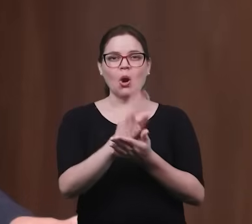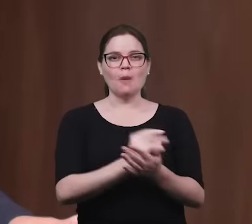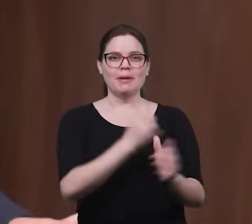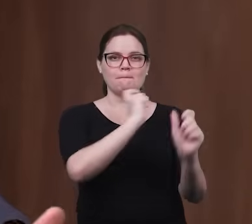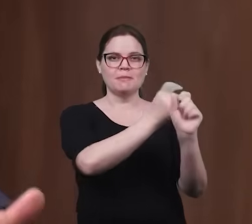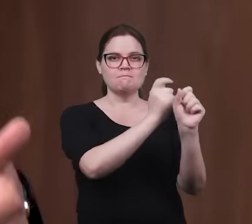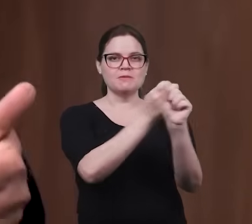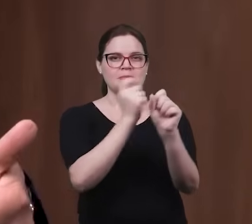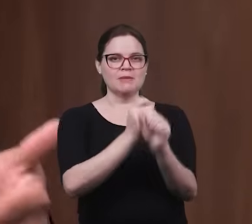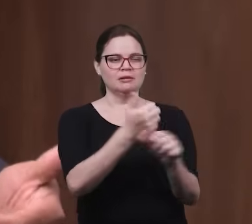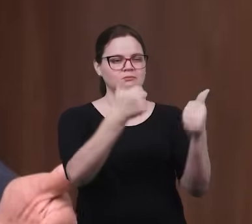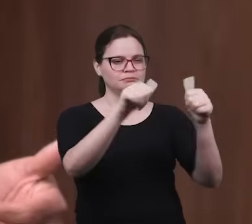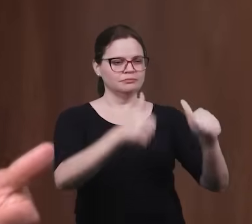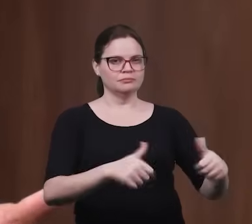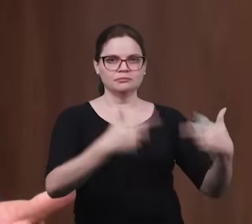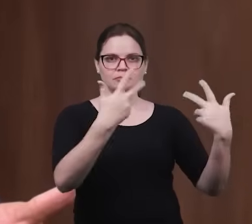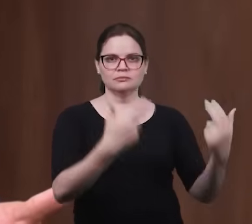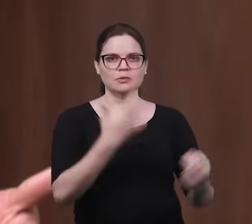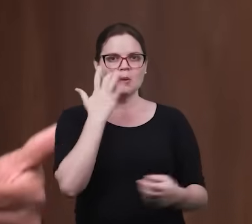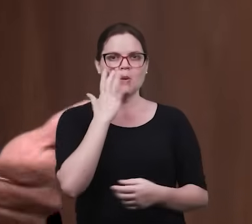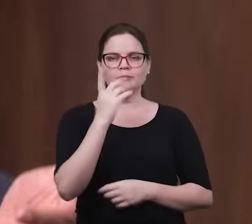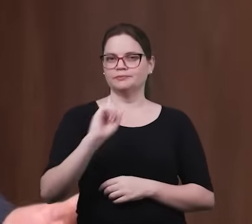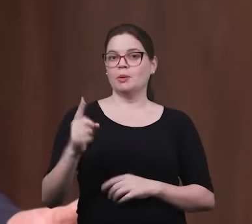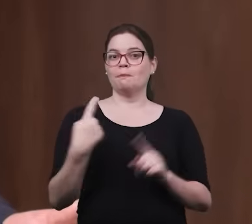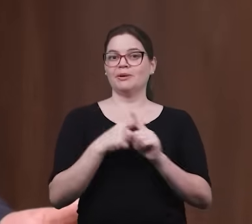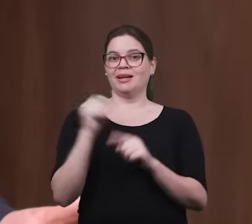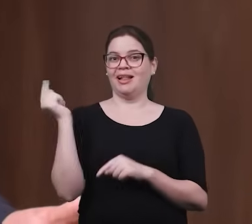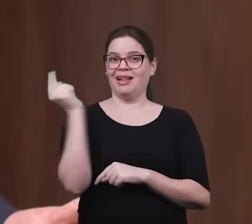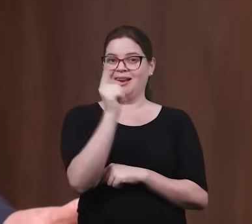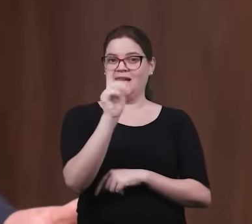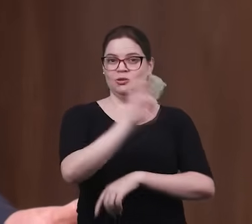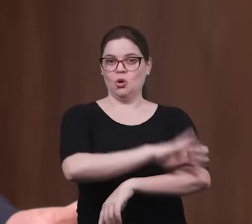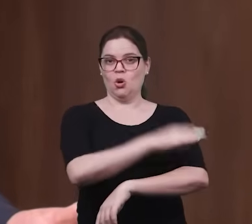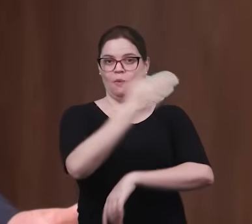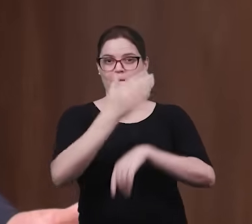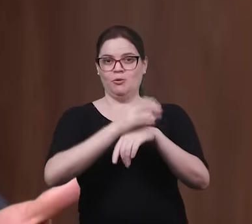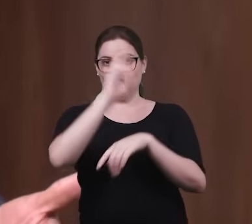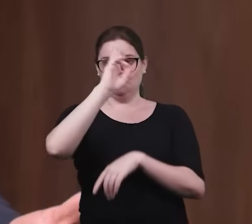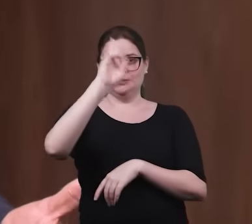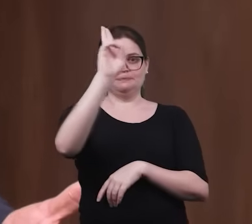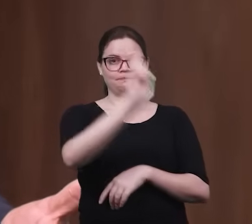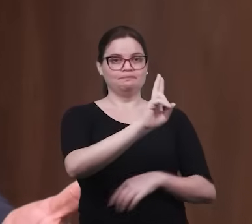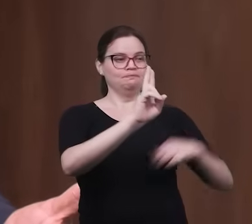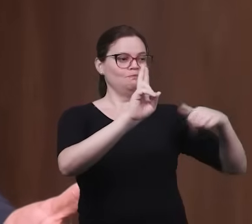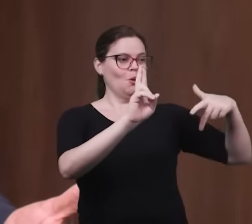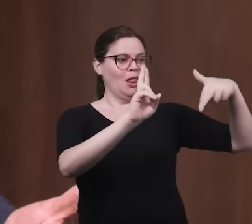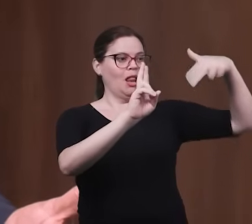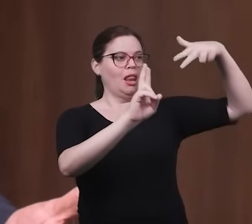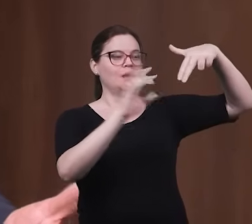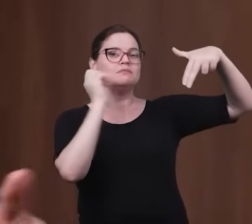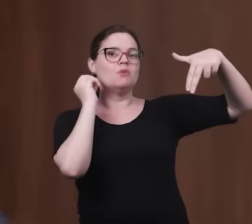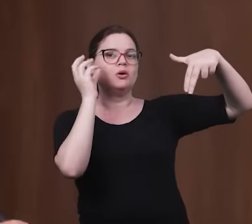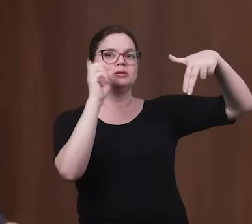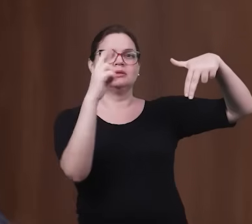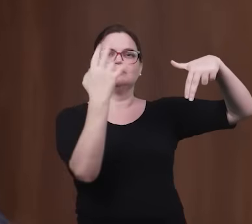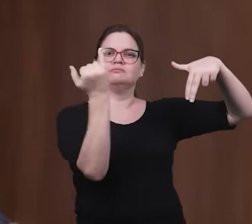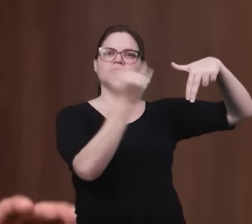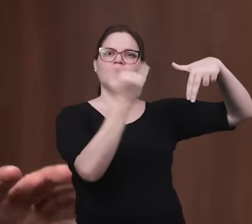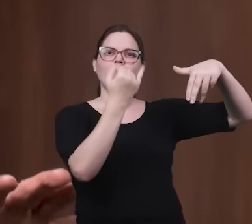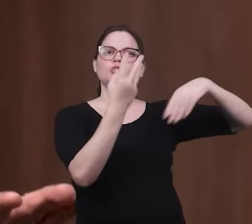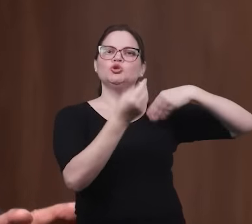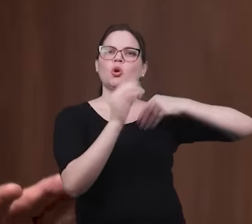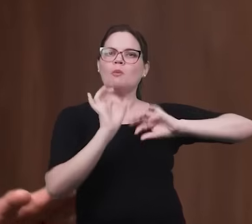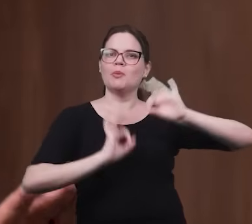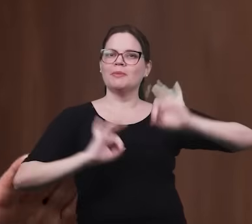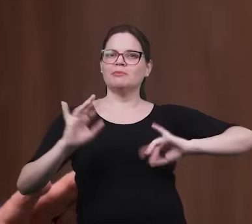ali todas as revelações sobre o tabernáculo e os 10 mandamentos.